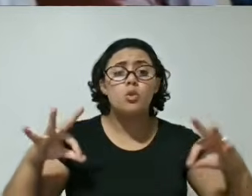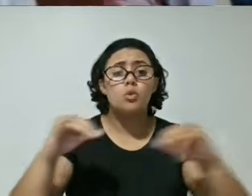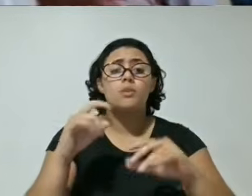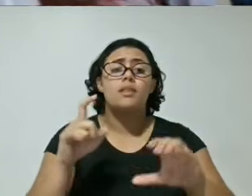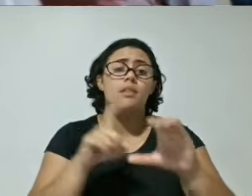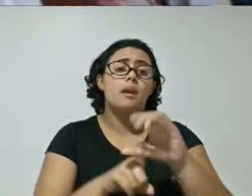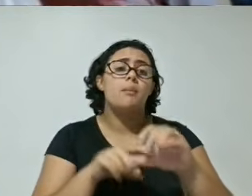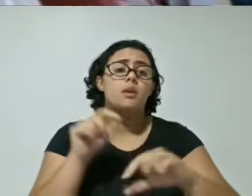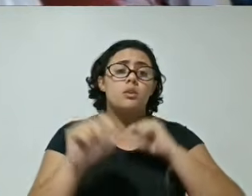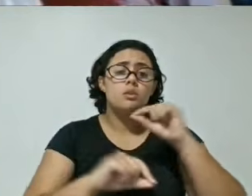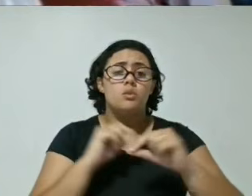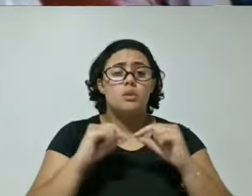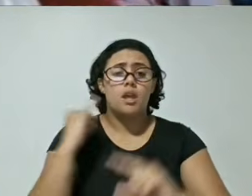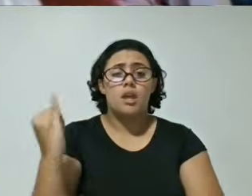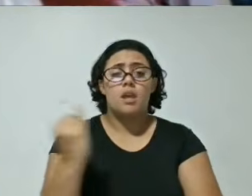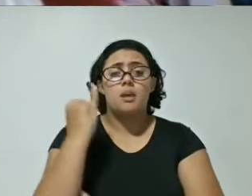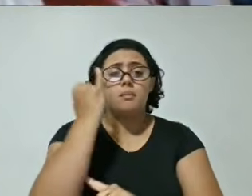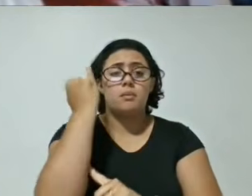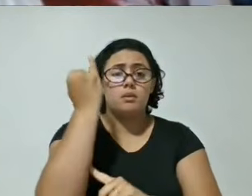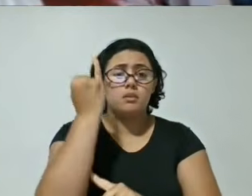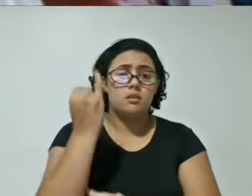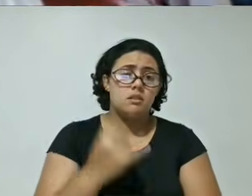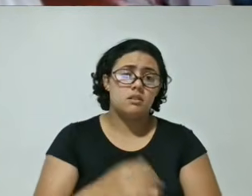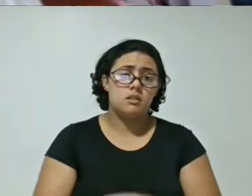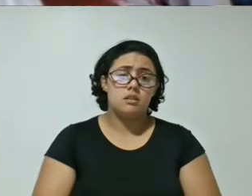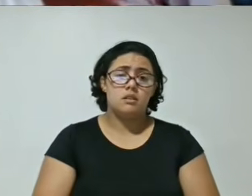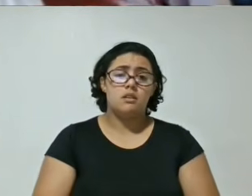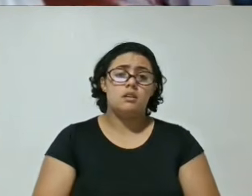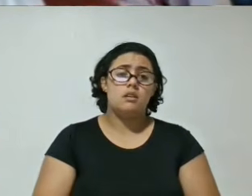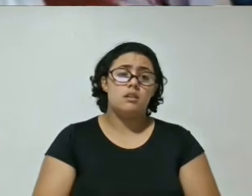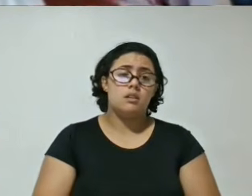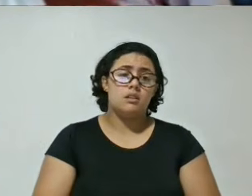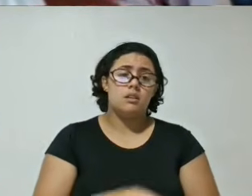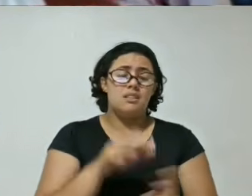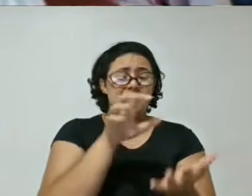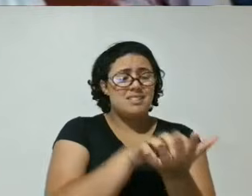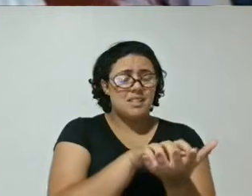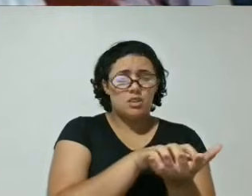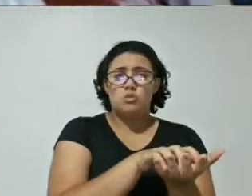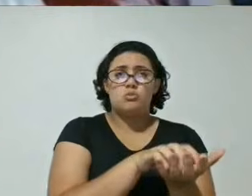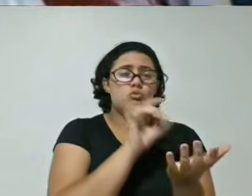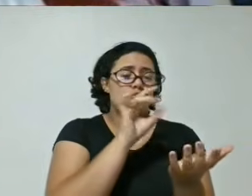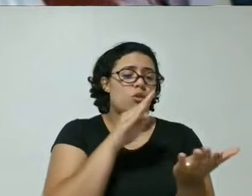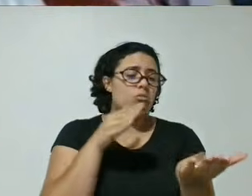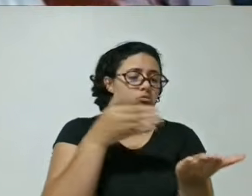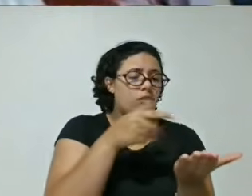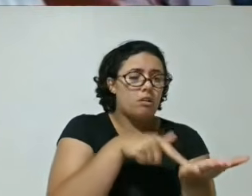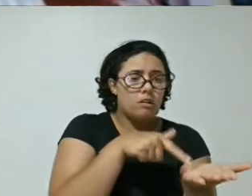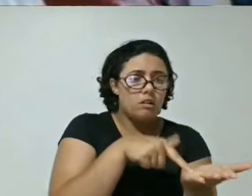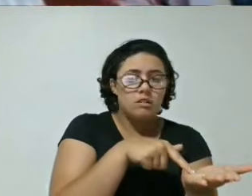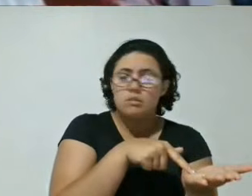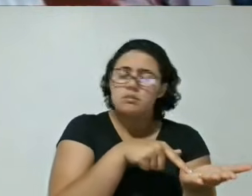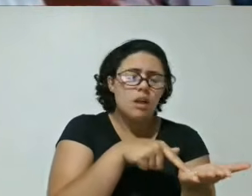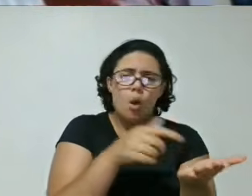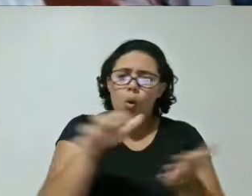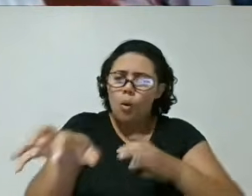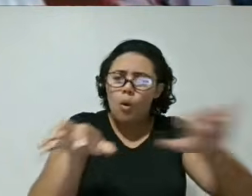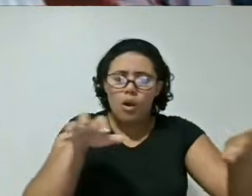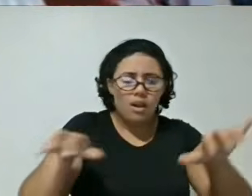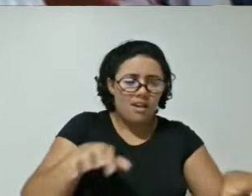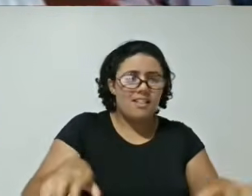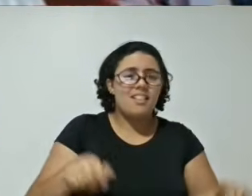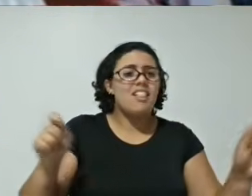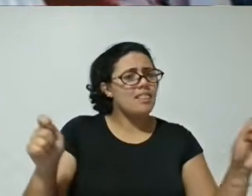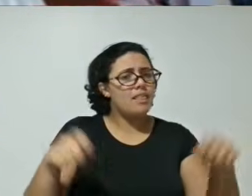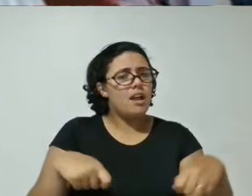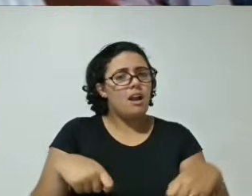da importância de descentralização, não só da descentralização, mas da desconcentração de recursos. Né? Porque a descentralização ela é muito bonita no papel,